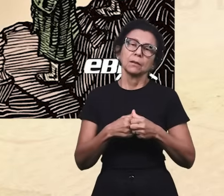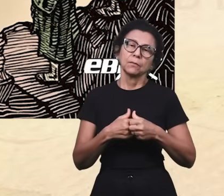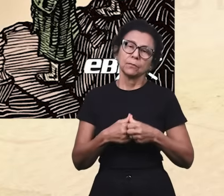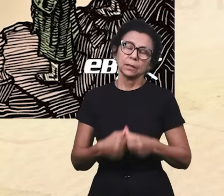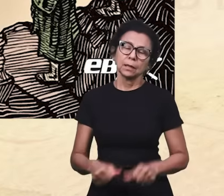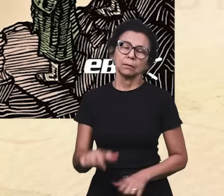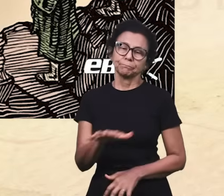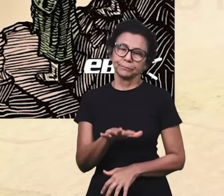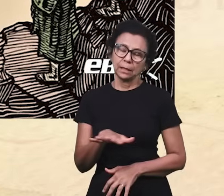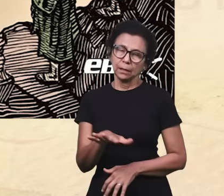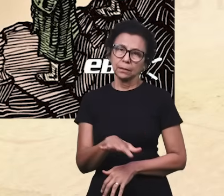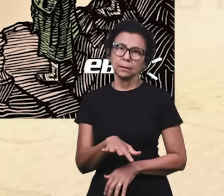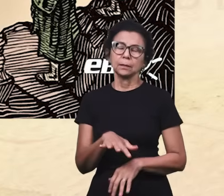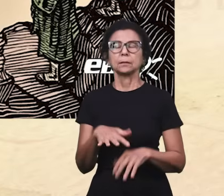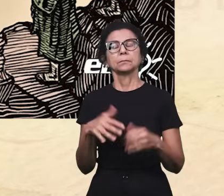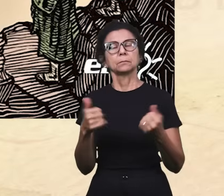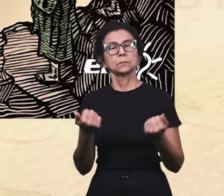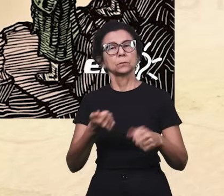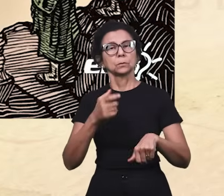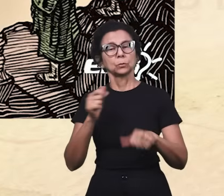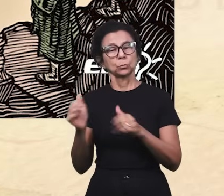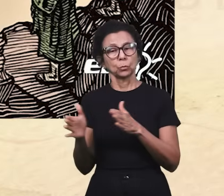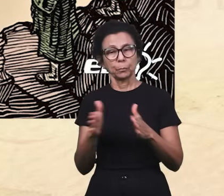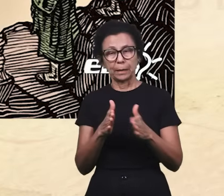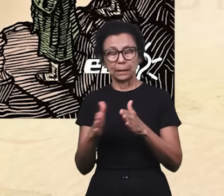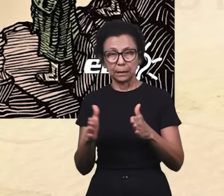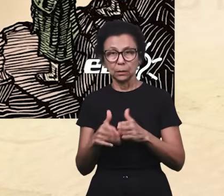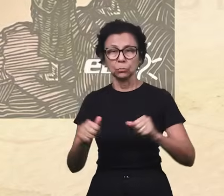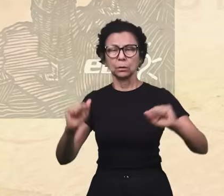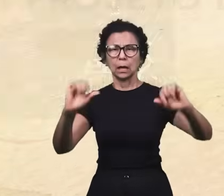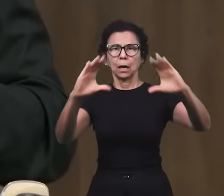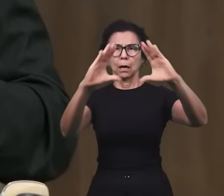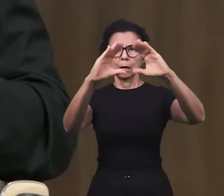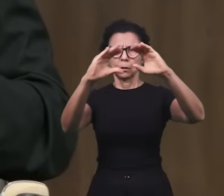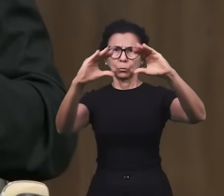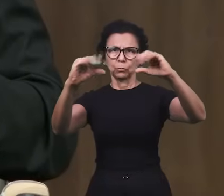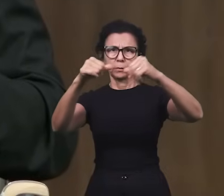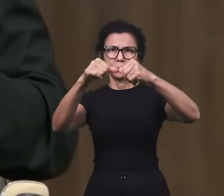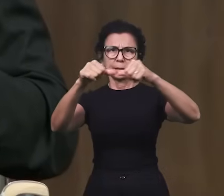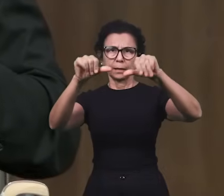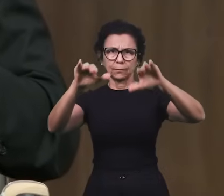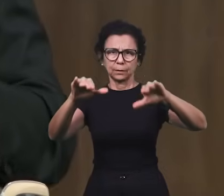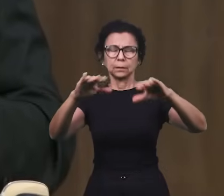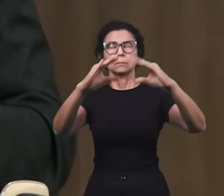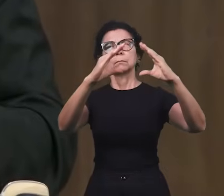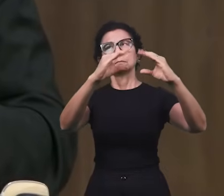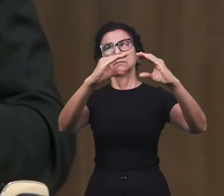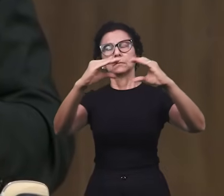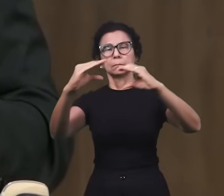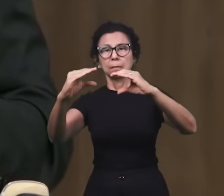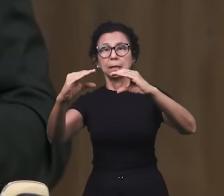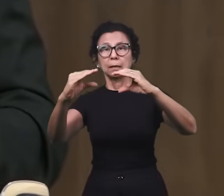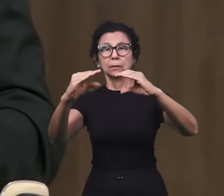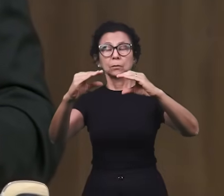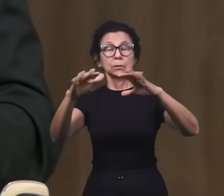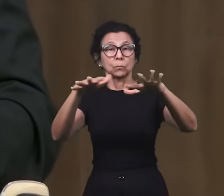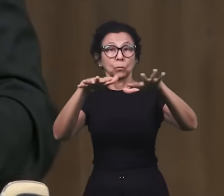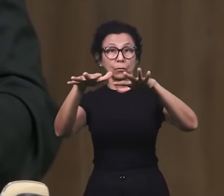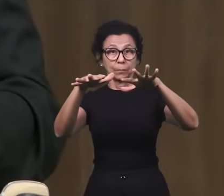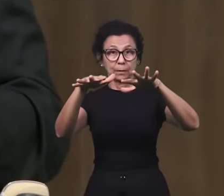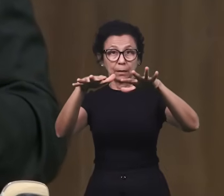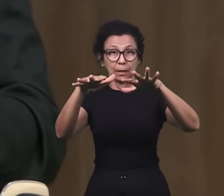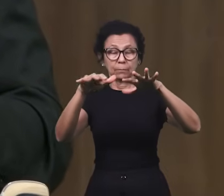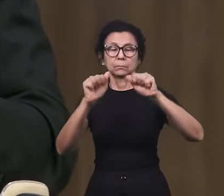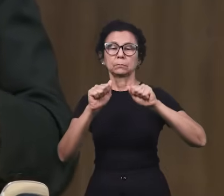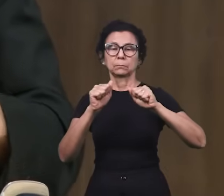ali o tempo em que a nuvem ficasse parada, porque a nuvem era a direção do Senhor que os comandava. Quer dizer, quando